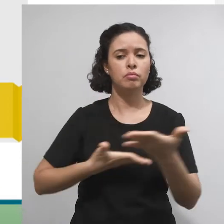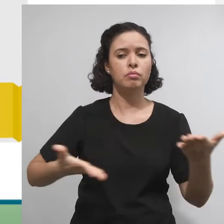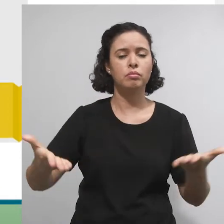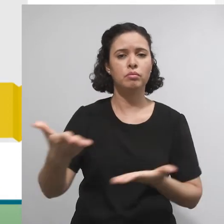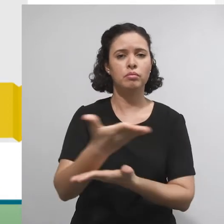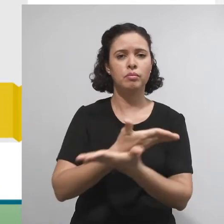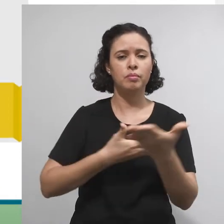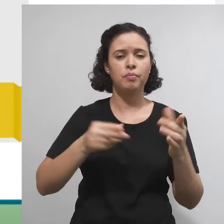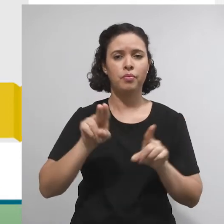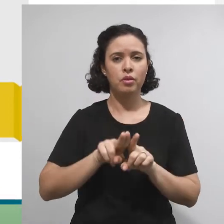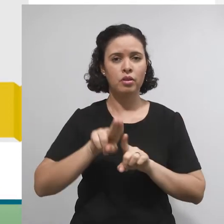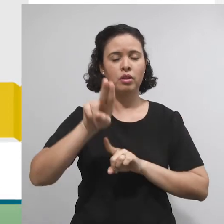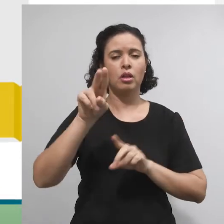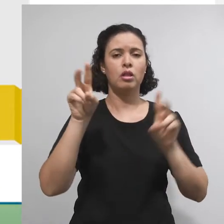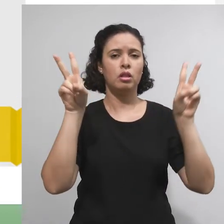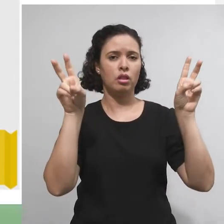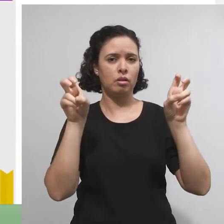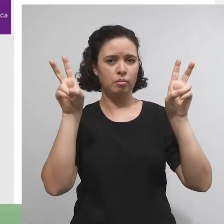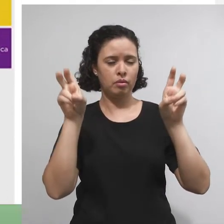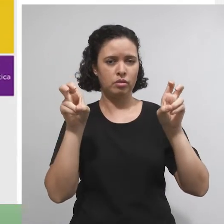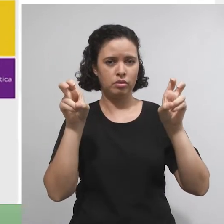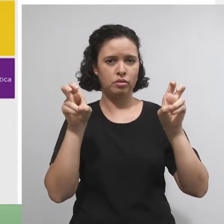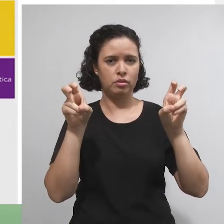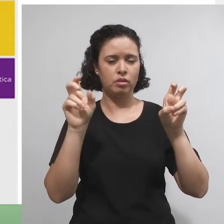das unidades temáticas